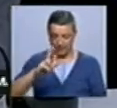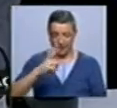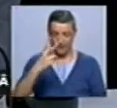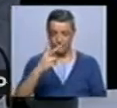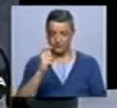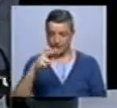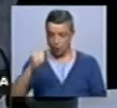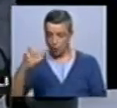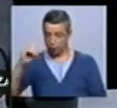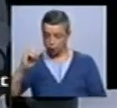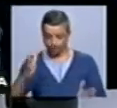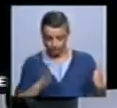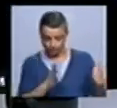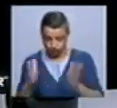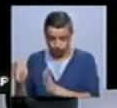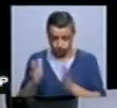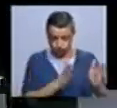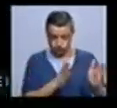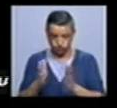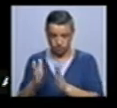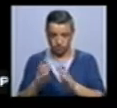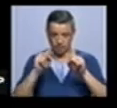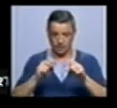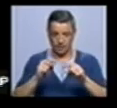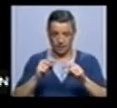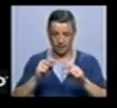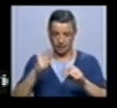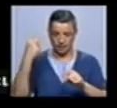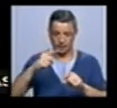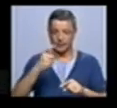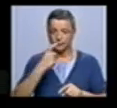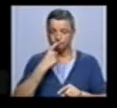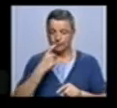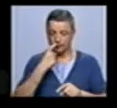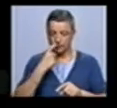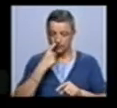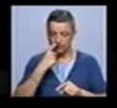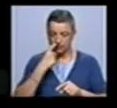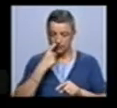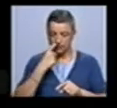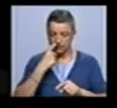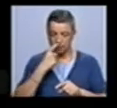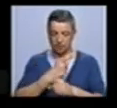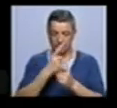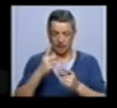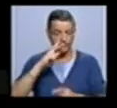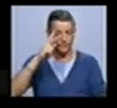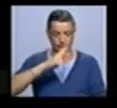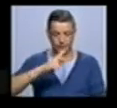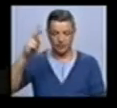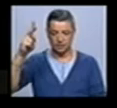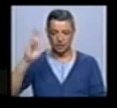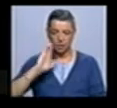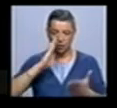está presente também na escrita, digamos assim, das rochas. Miguel, e prosseguimos viagem nesta